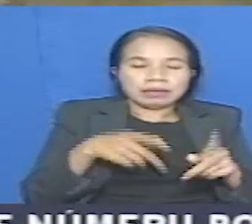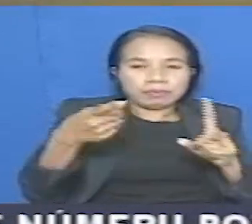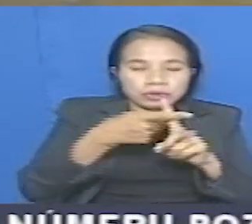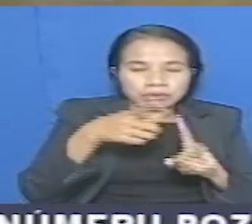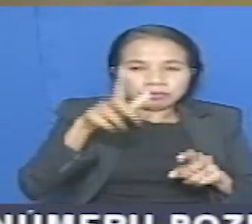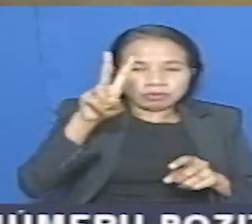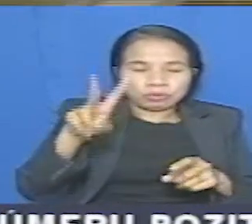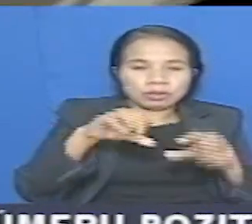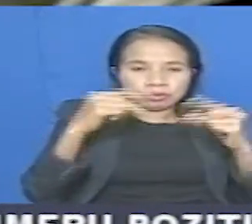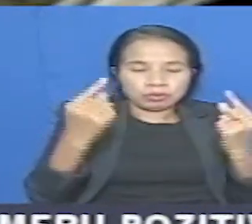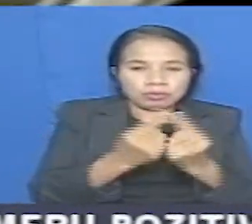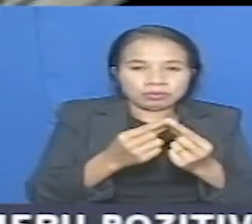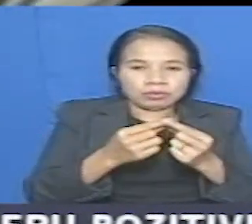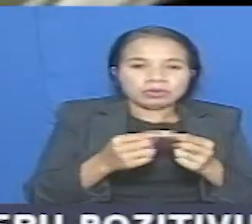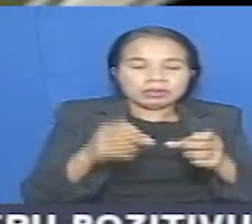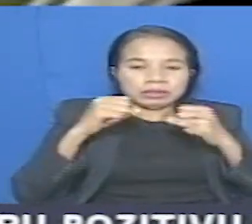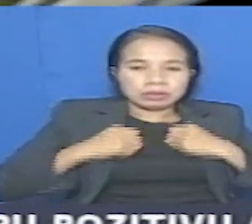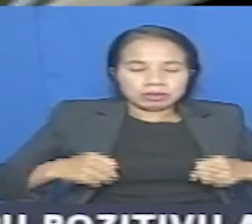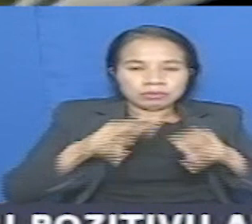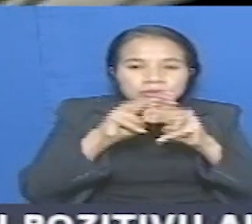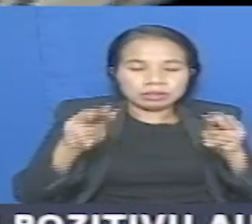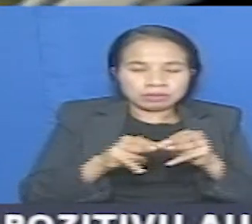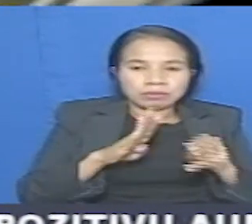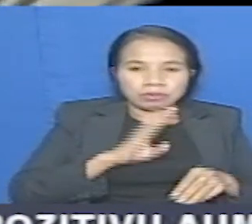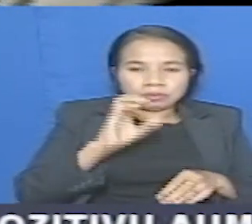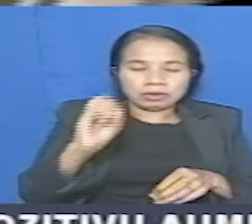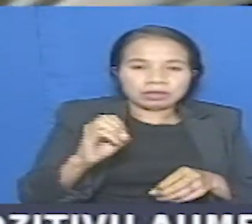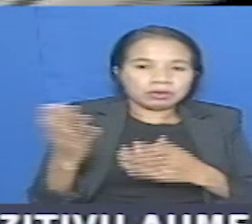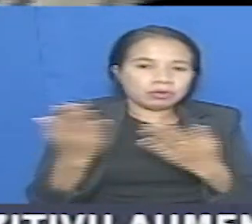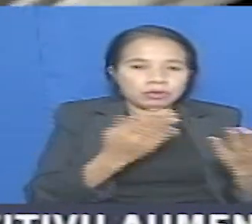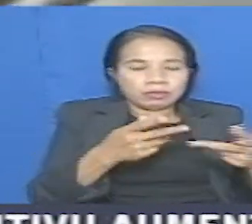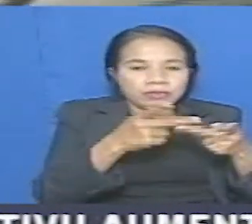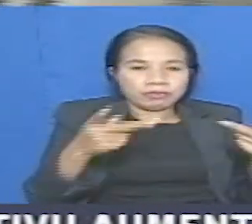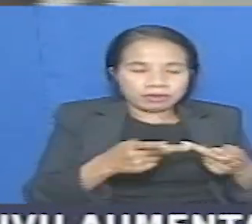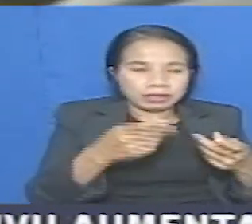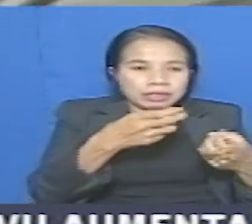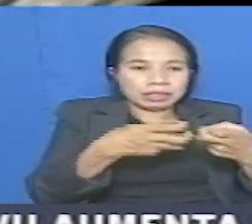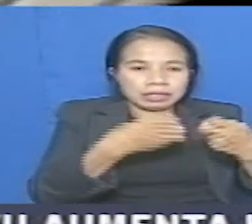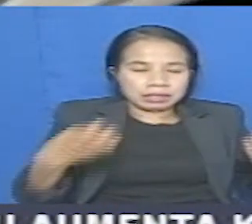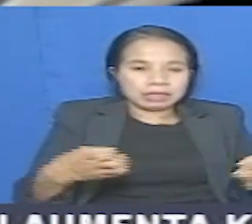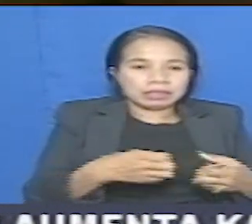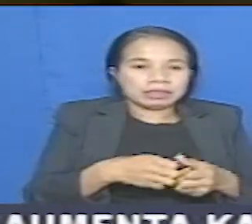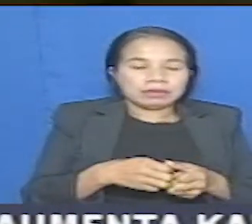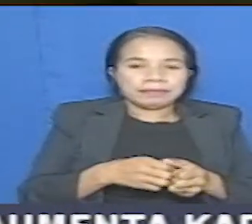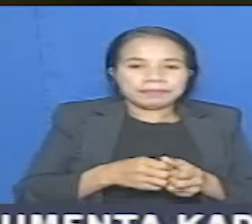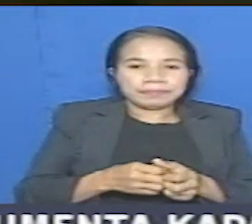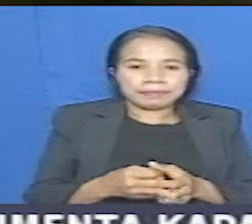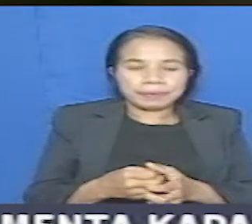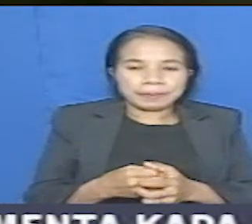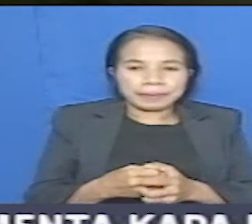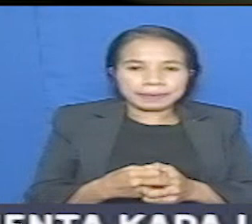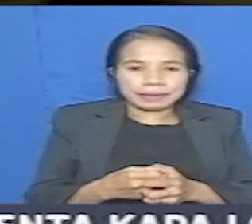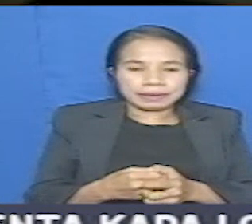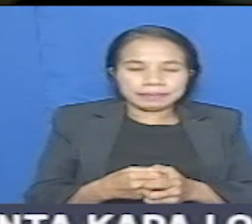munisipi Bobonaru no ekipa forsa tarefa COVID-19 munisipi loriba fatin isolamentu batugade mota aing.